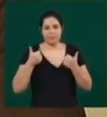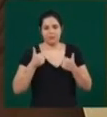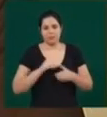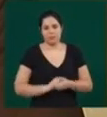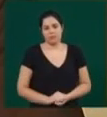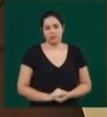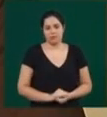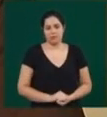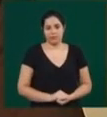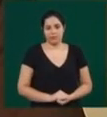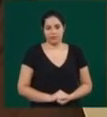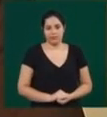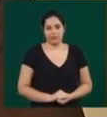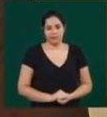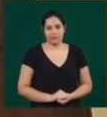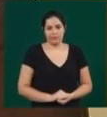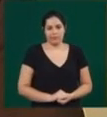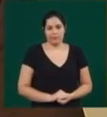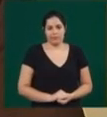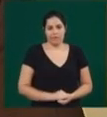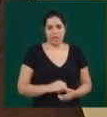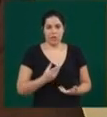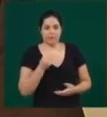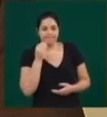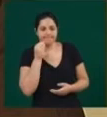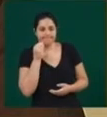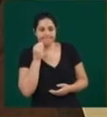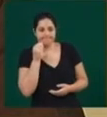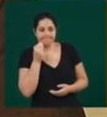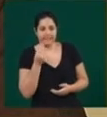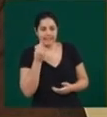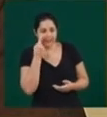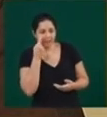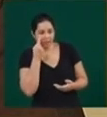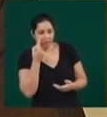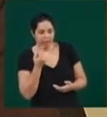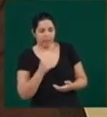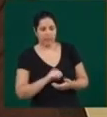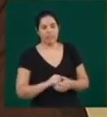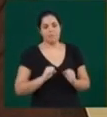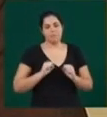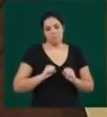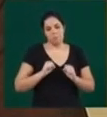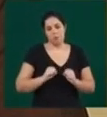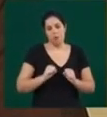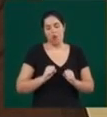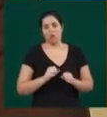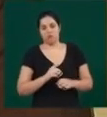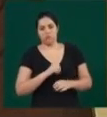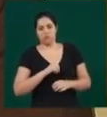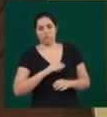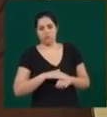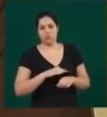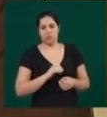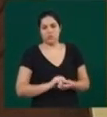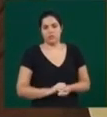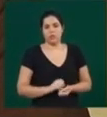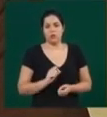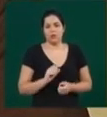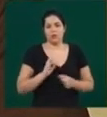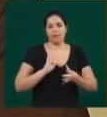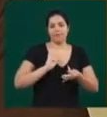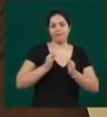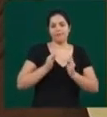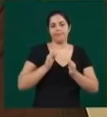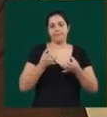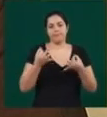Os fatores que nós poderíamos tentar corrigir, que pudessem ser desencadeados, eu penso que o tratamento